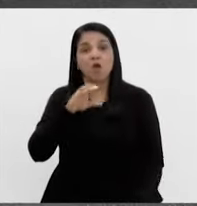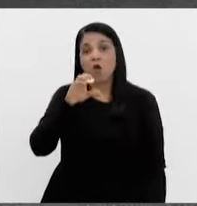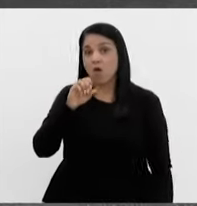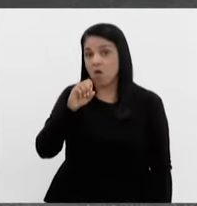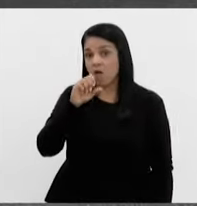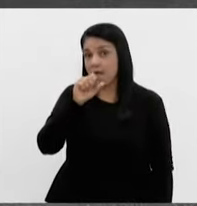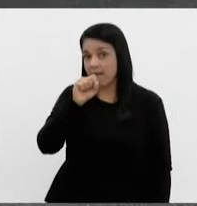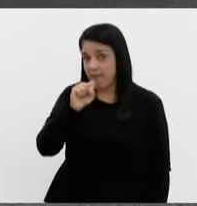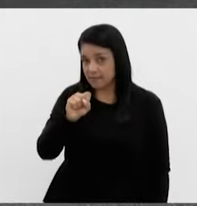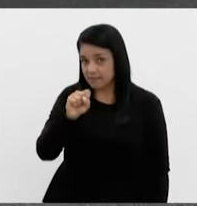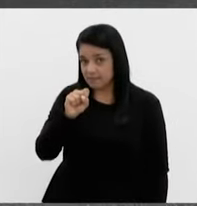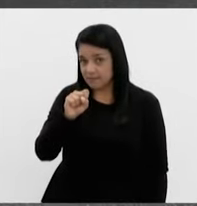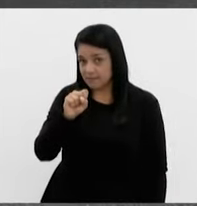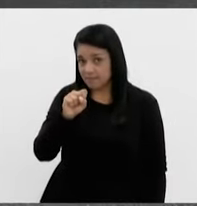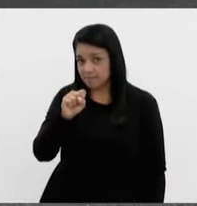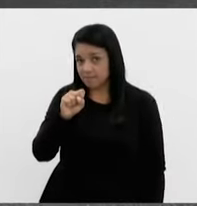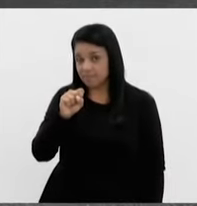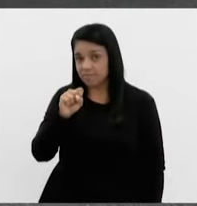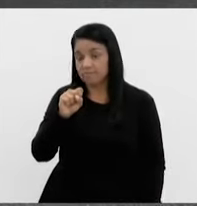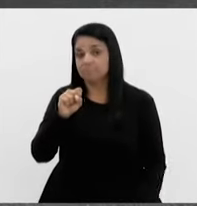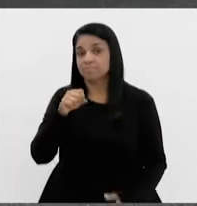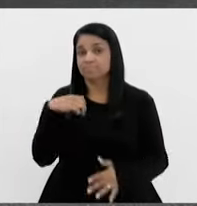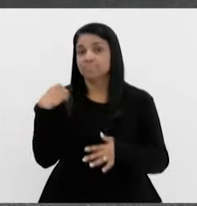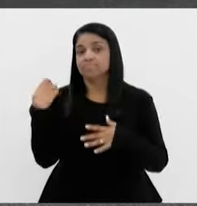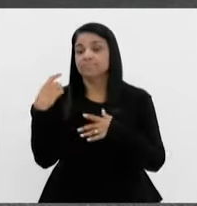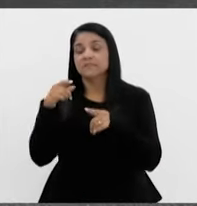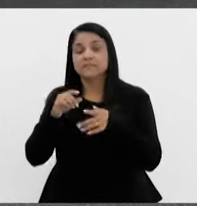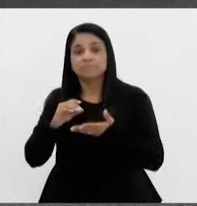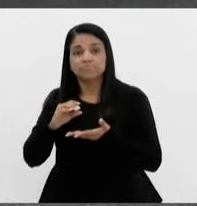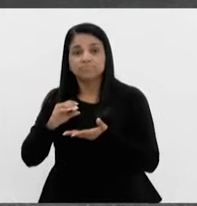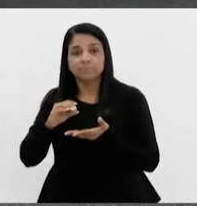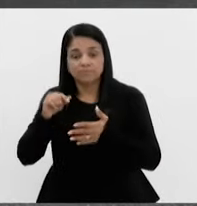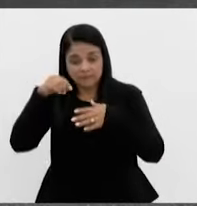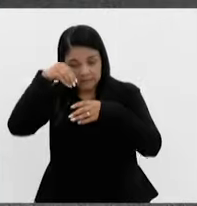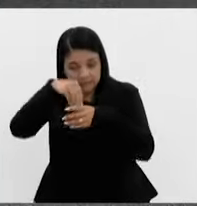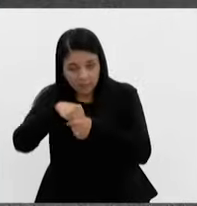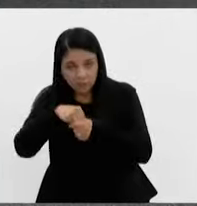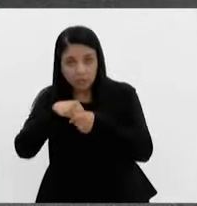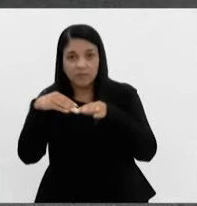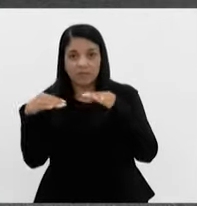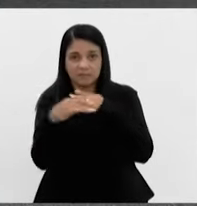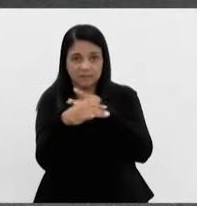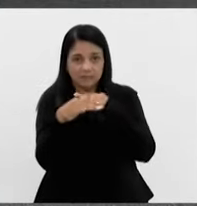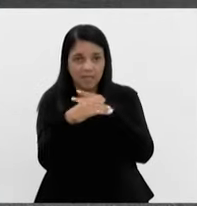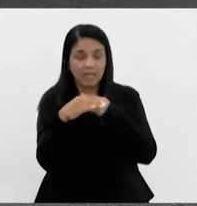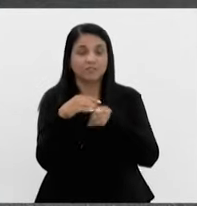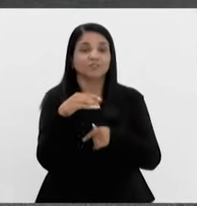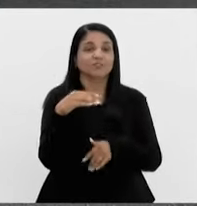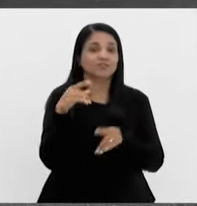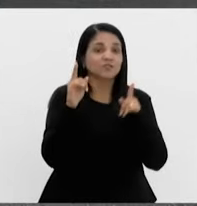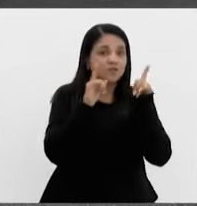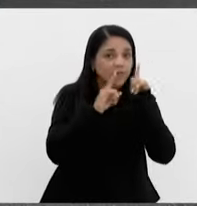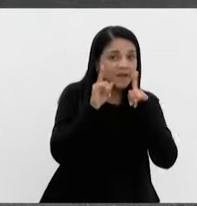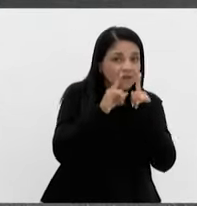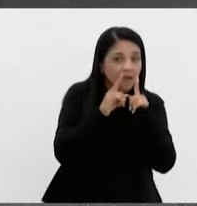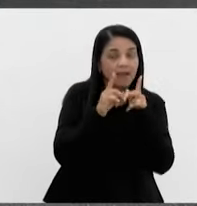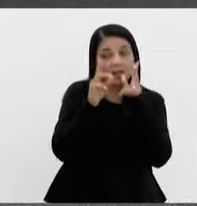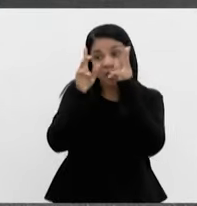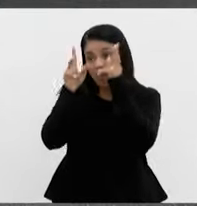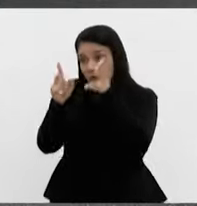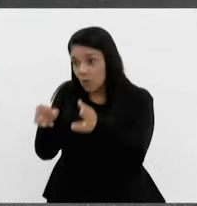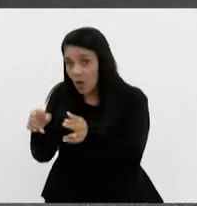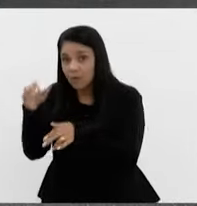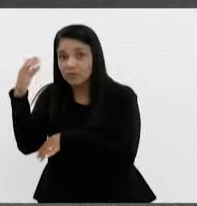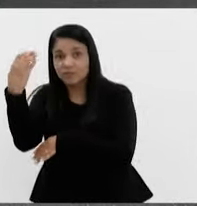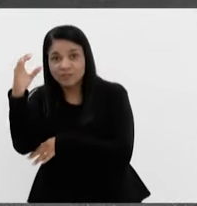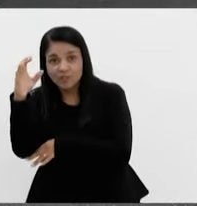operam milhões em Maricá operam em Niterói operam em Niterói todas elas são alvos de Investigações da